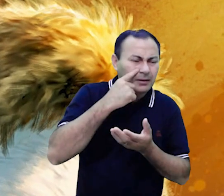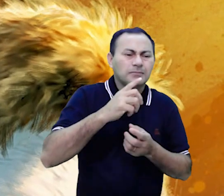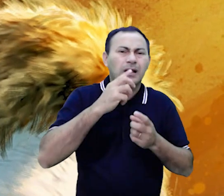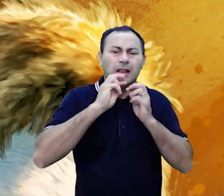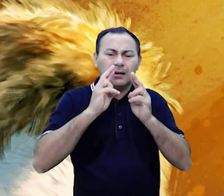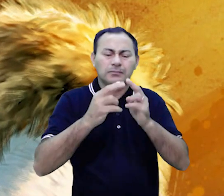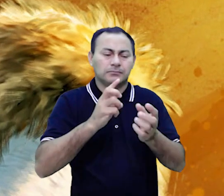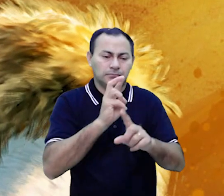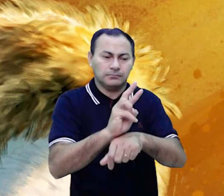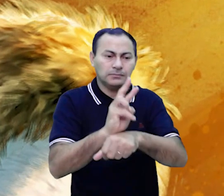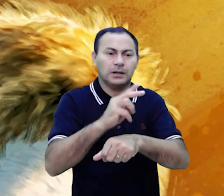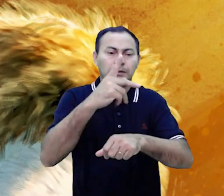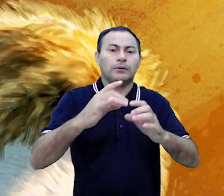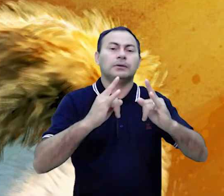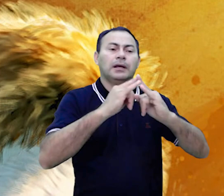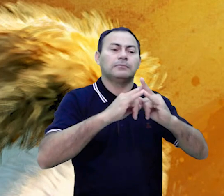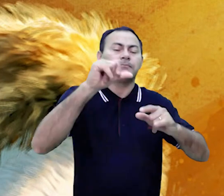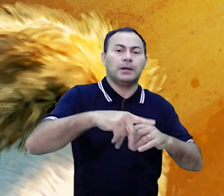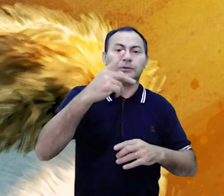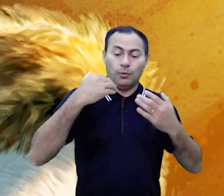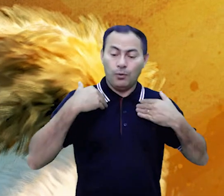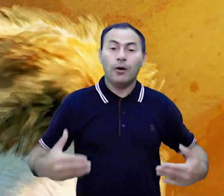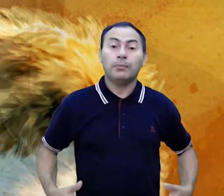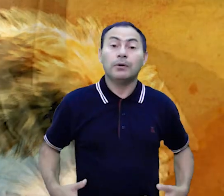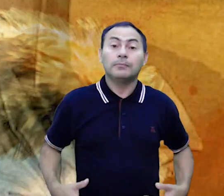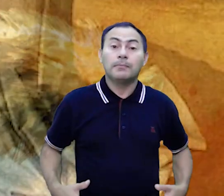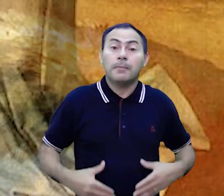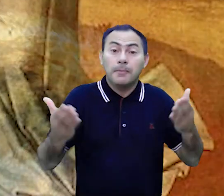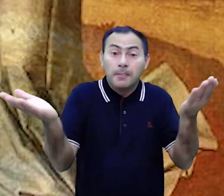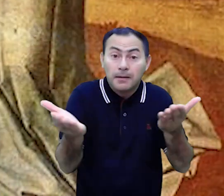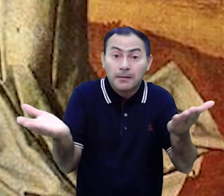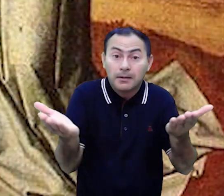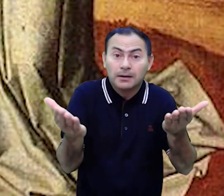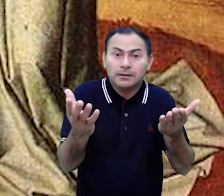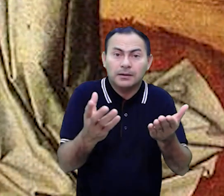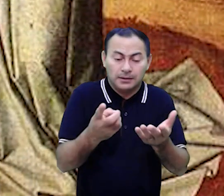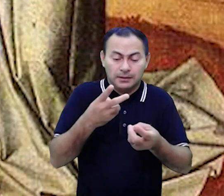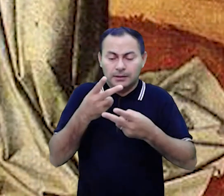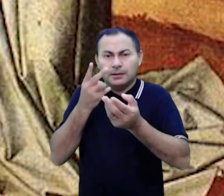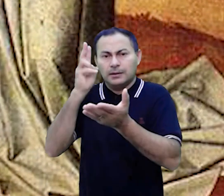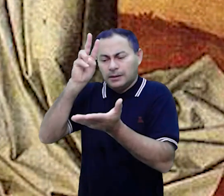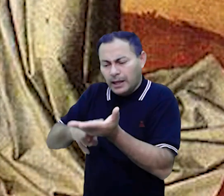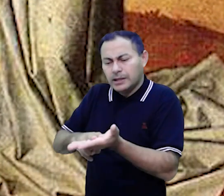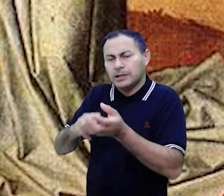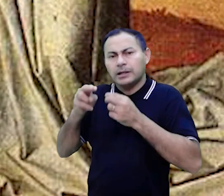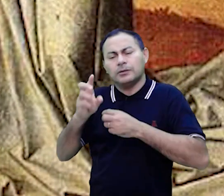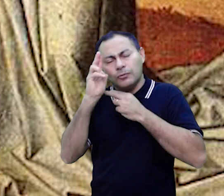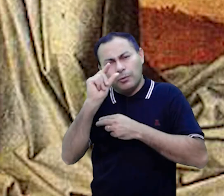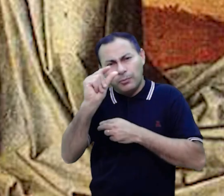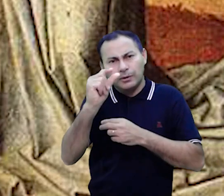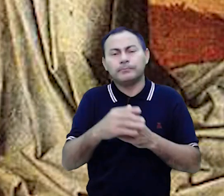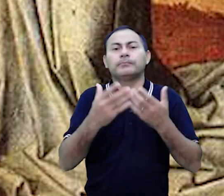anda negligenciando a manutenção do seu templo, o seu corpo. Agora, deite-se aqui e durma